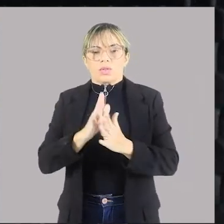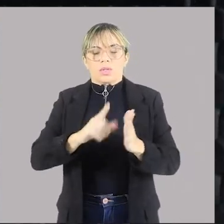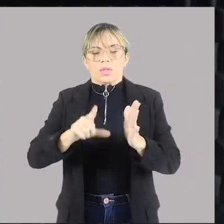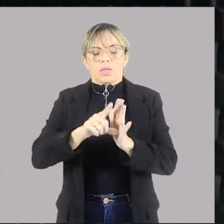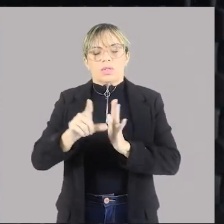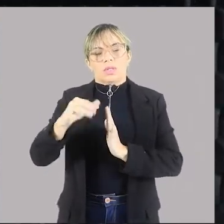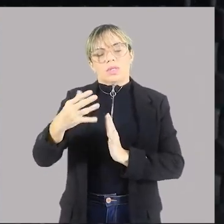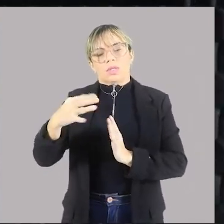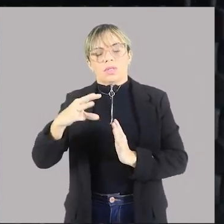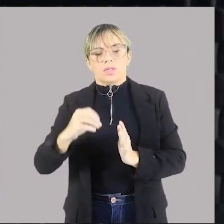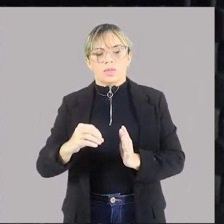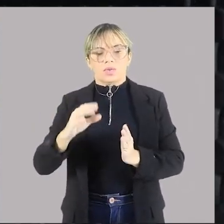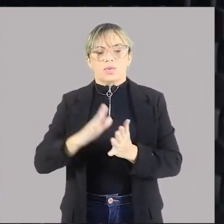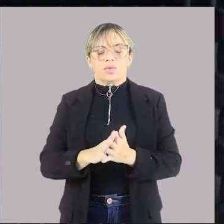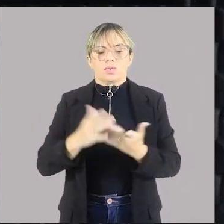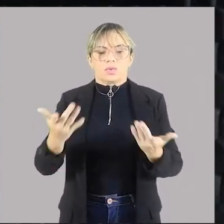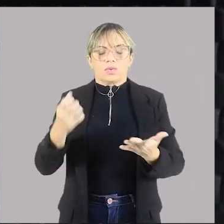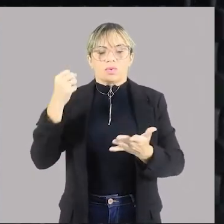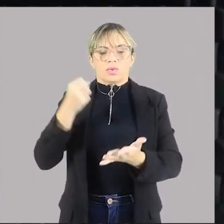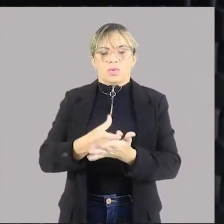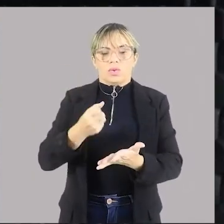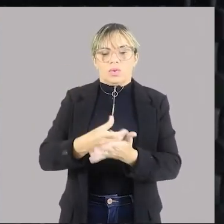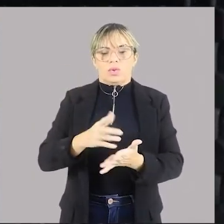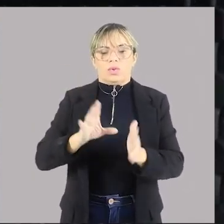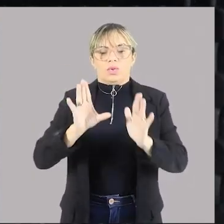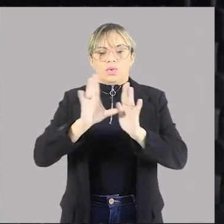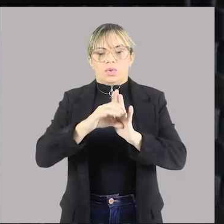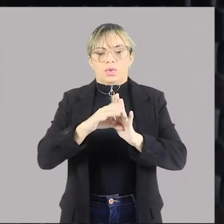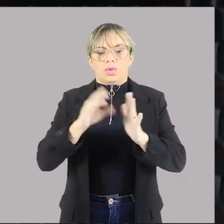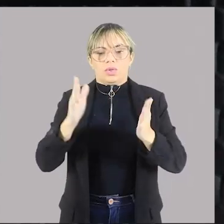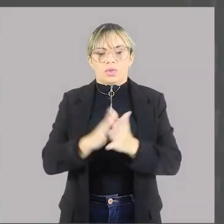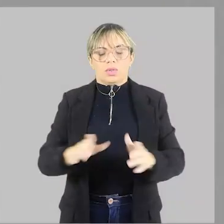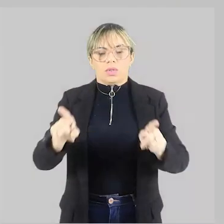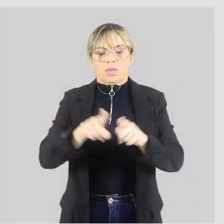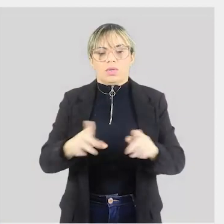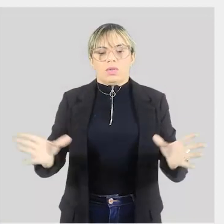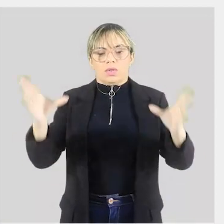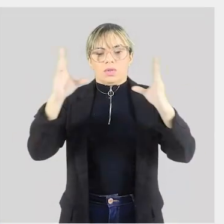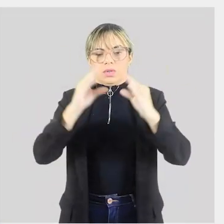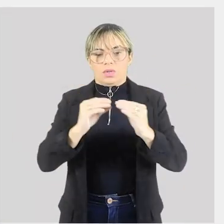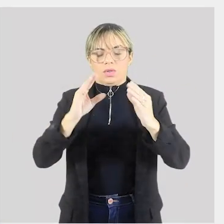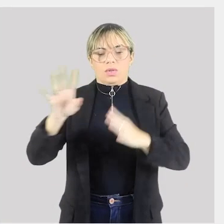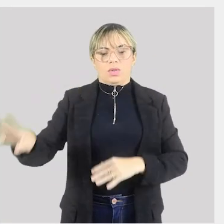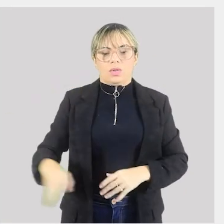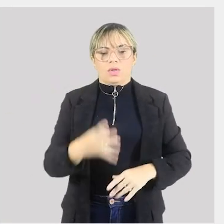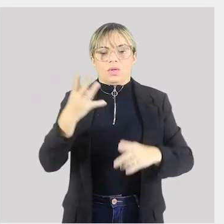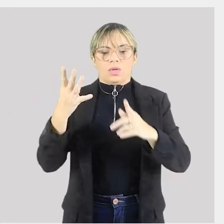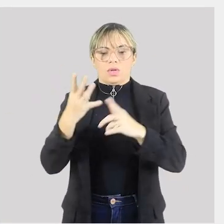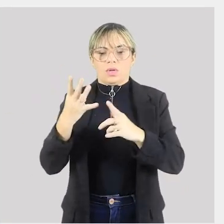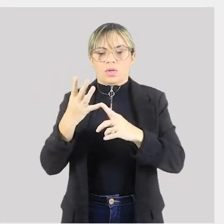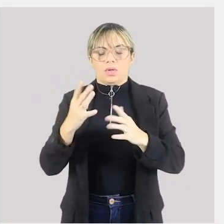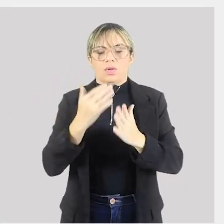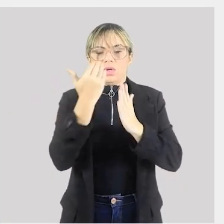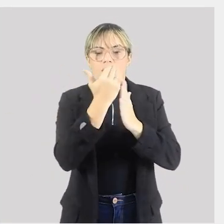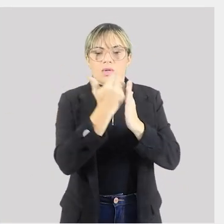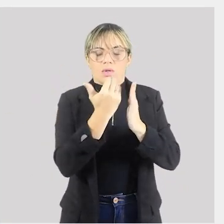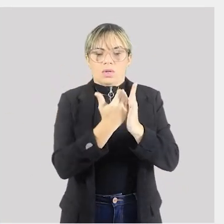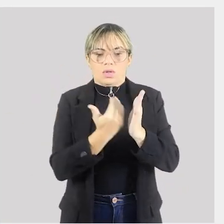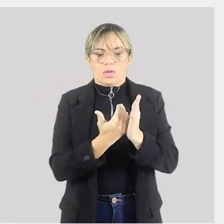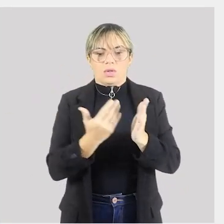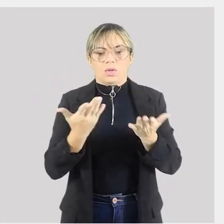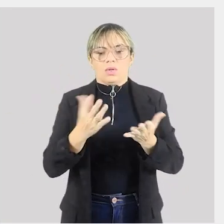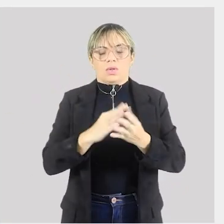perfeito? Então, é um conceito também extremamente resumido. Já o critério do serviço público, ou